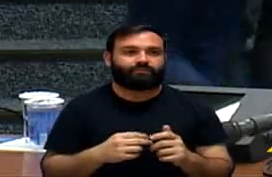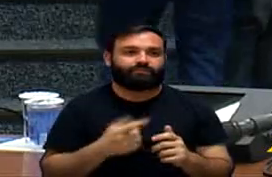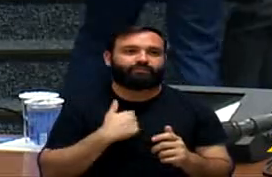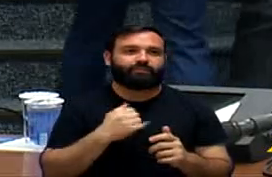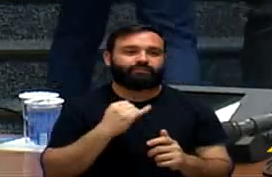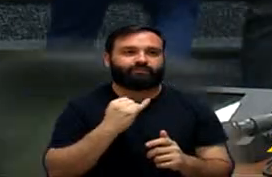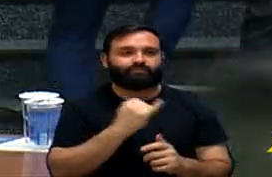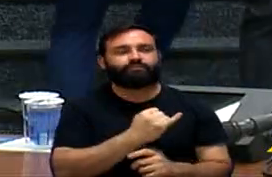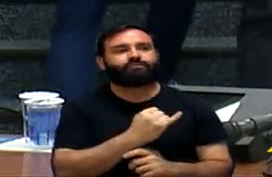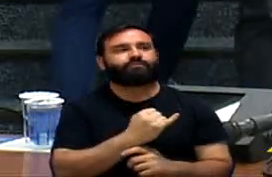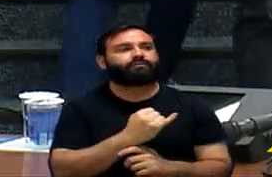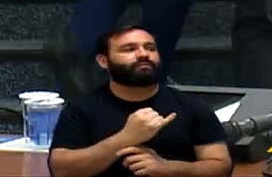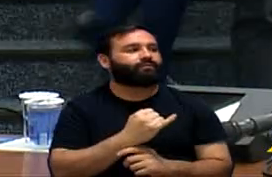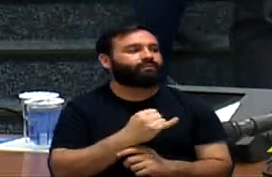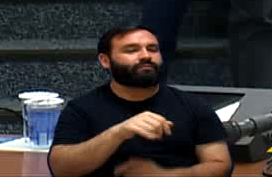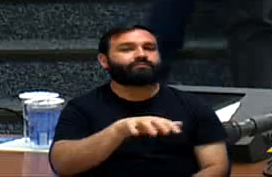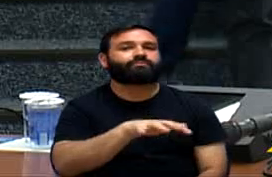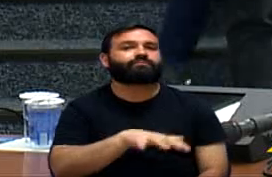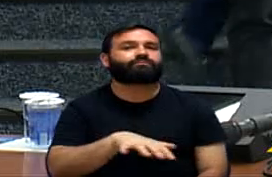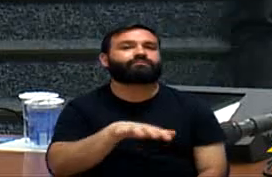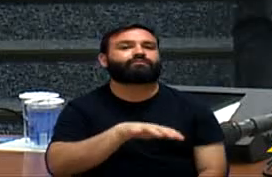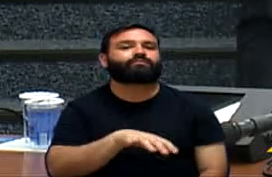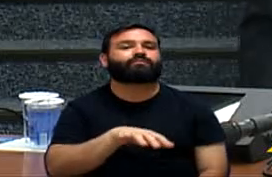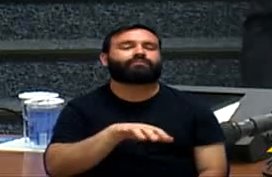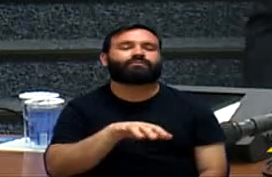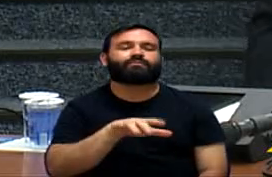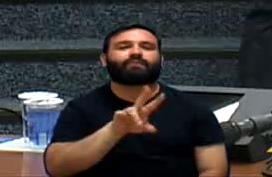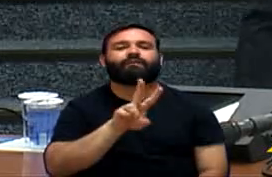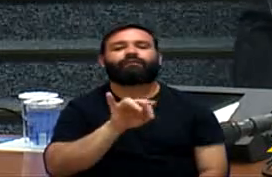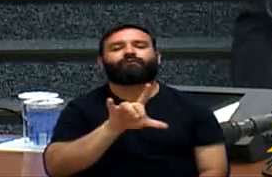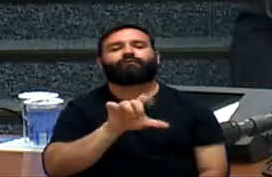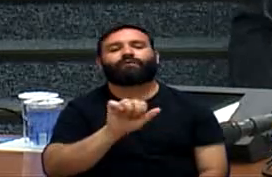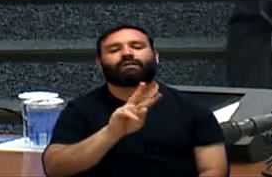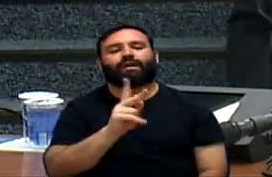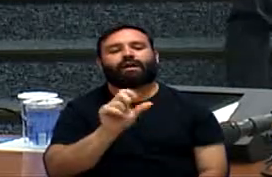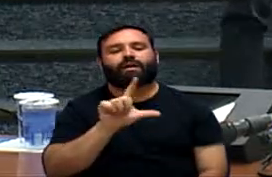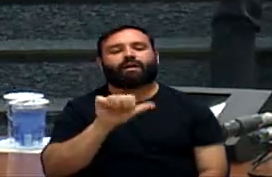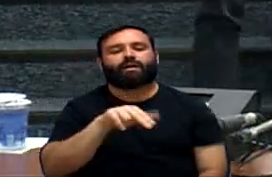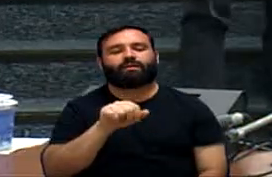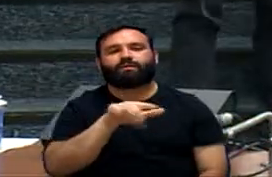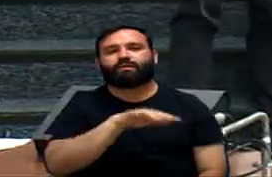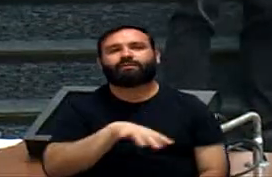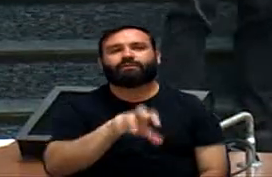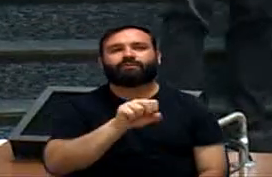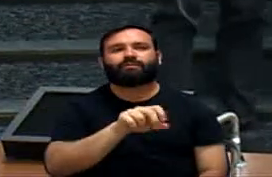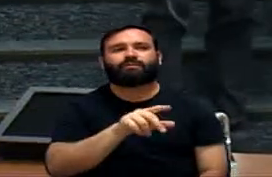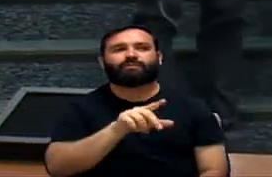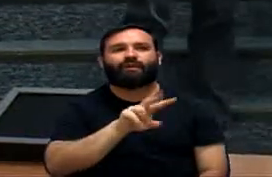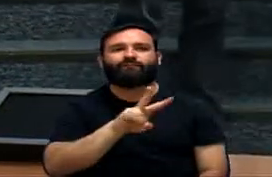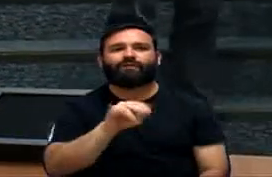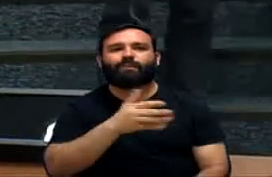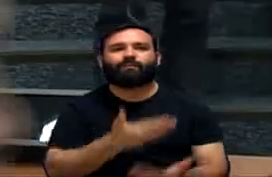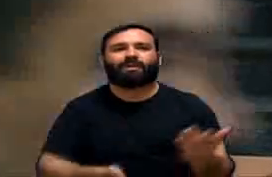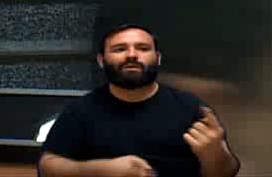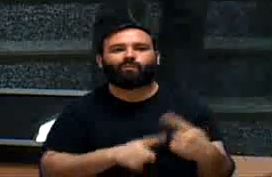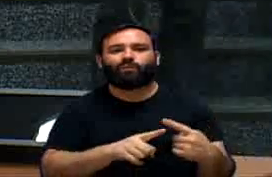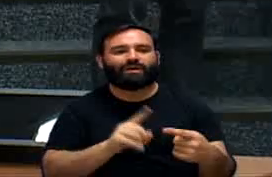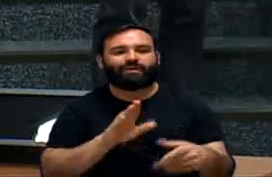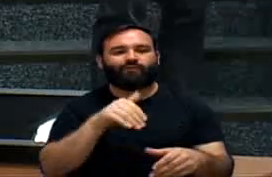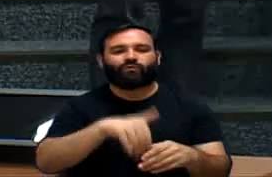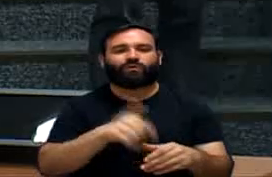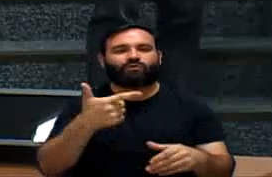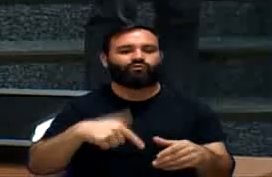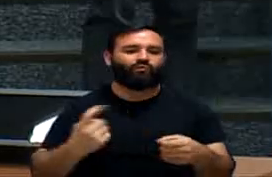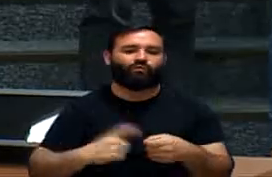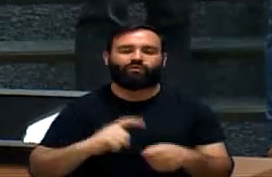falar para você aquela região da Vila Helena a cidade toda eh vai perder muito com a a sua não reeleição porque